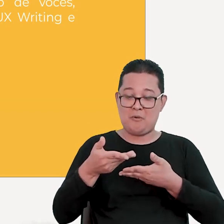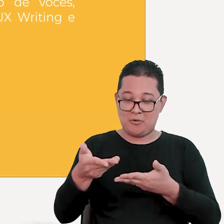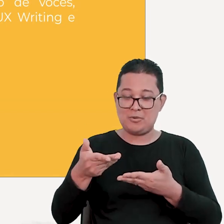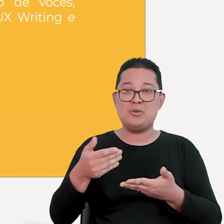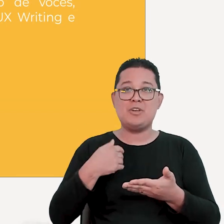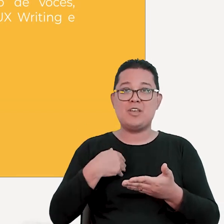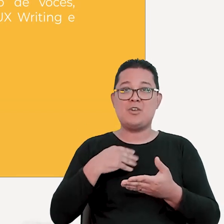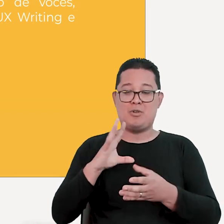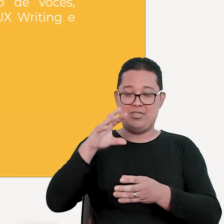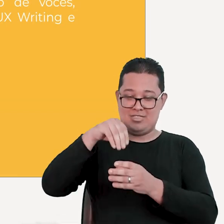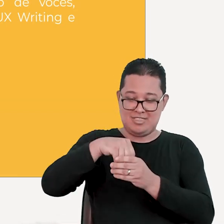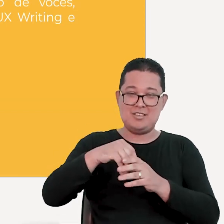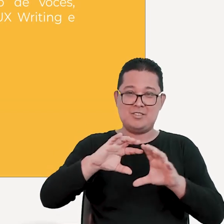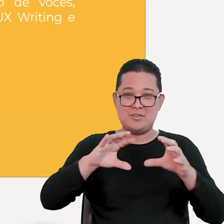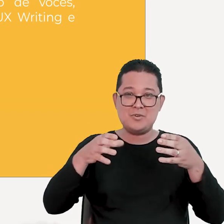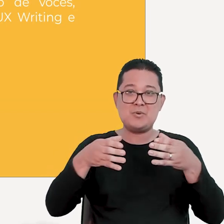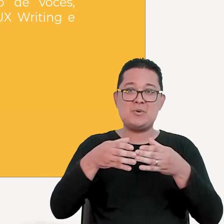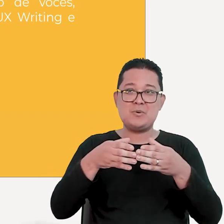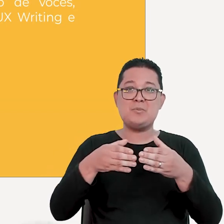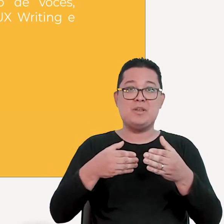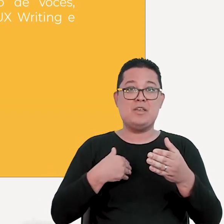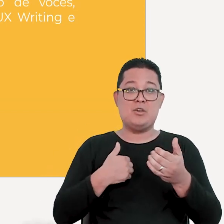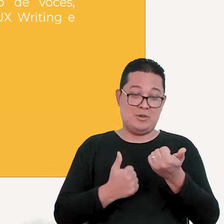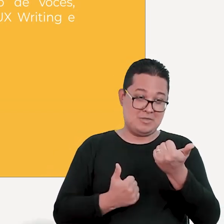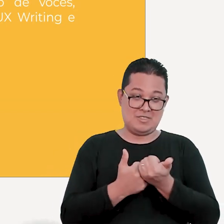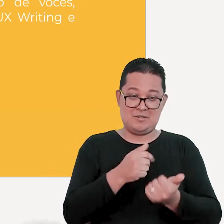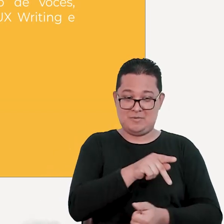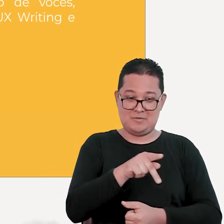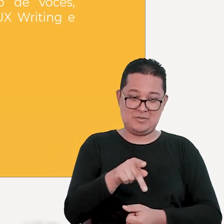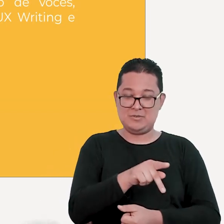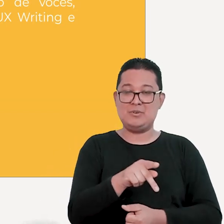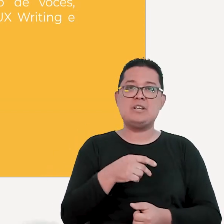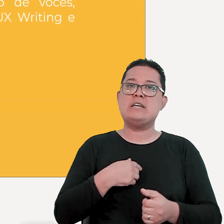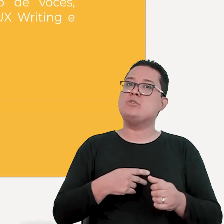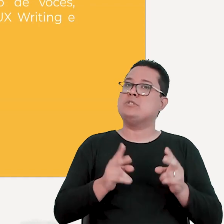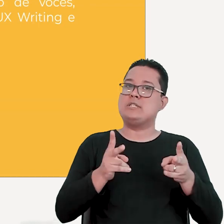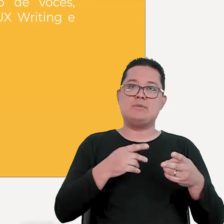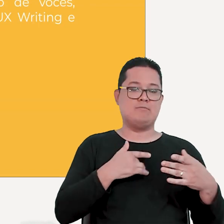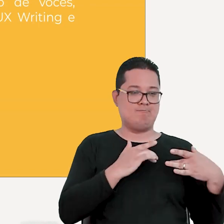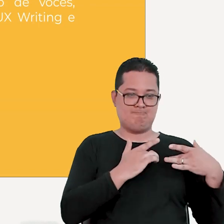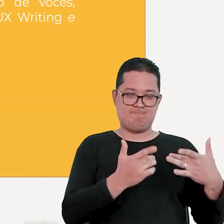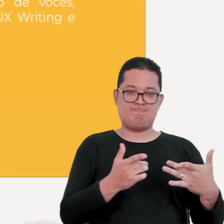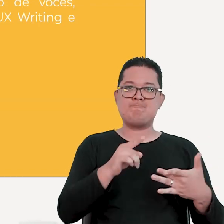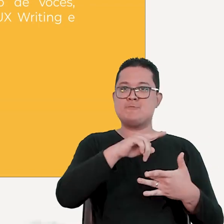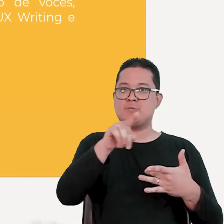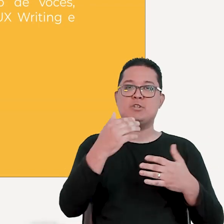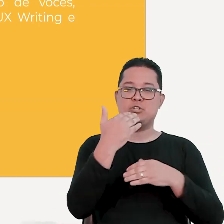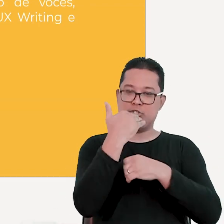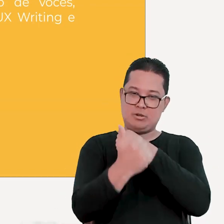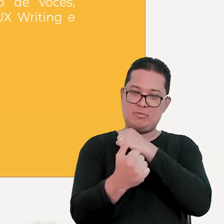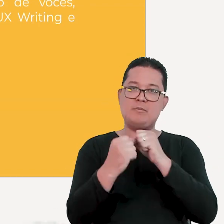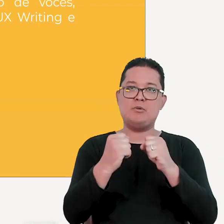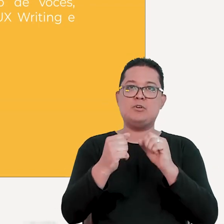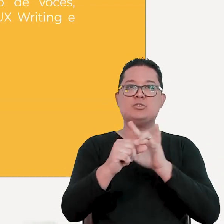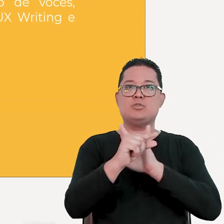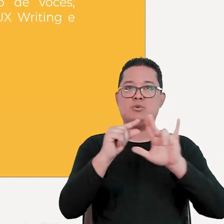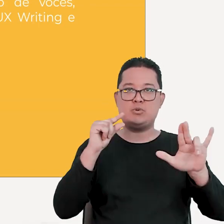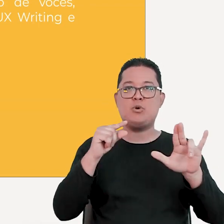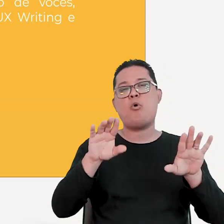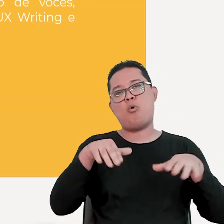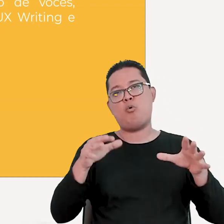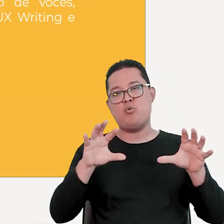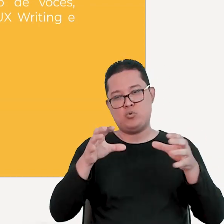do clube, eu também sou mentora lá. Estou sempre disponível para ajudar vocês. Podem me chamar no LinkedIn ou nos grupos em que eu